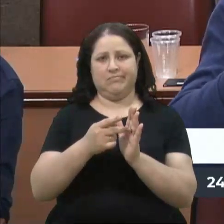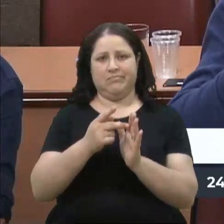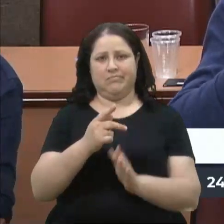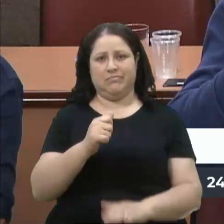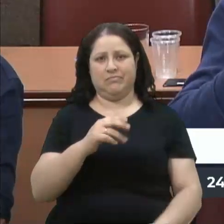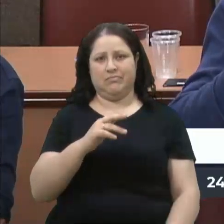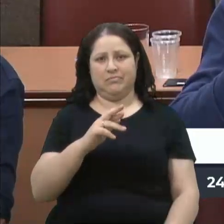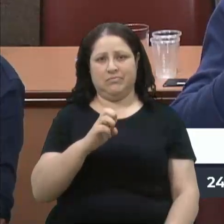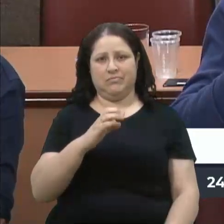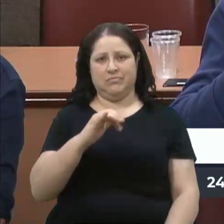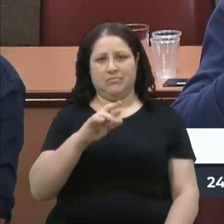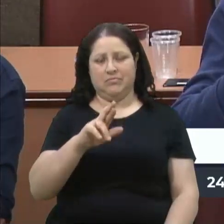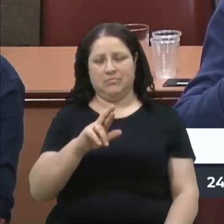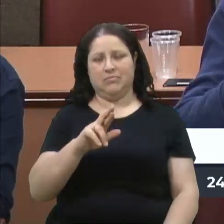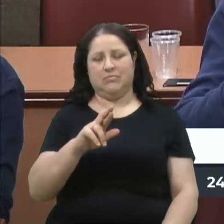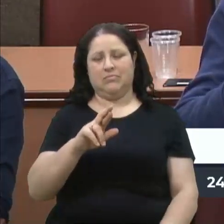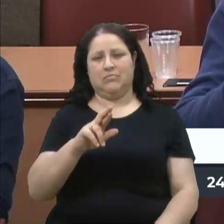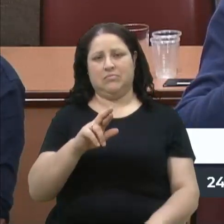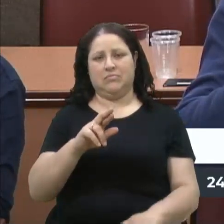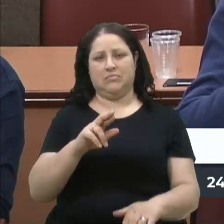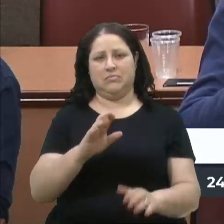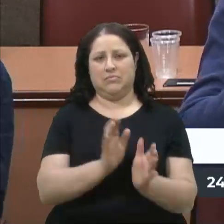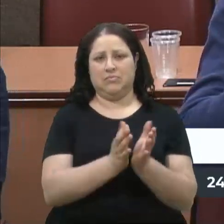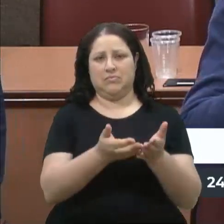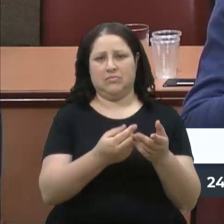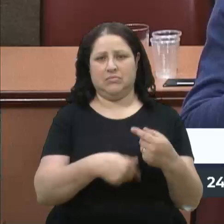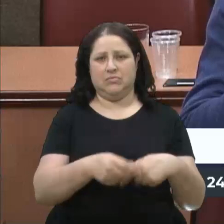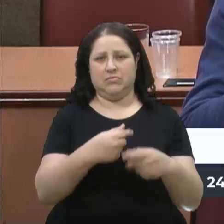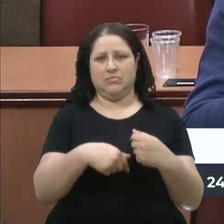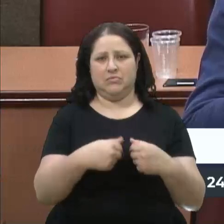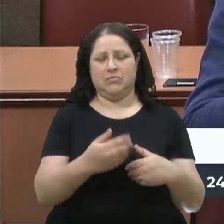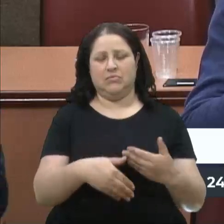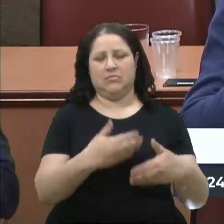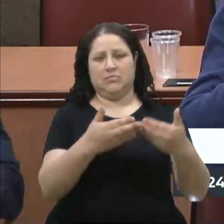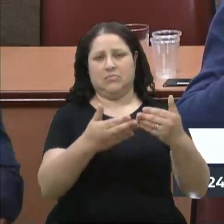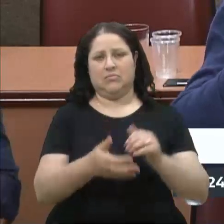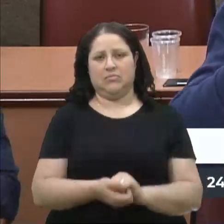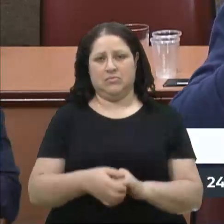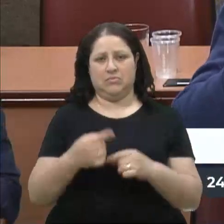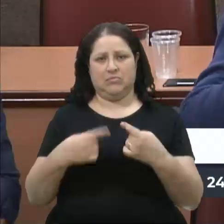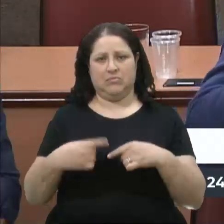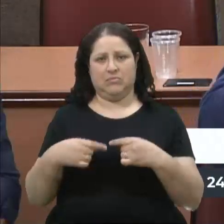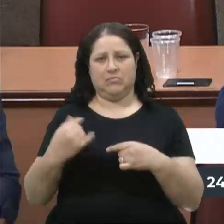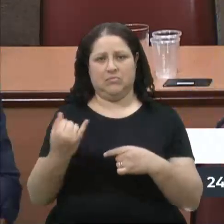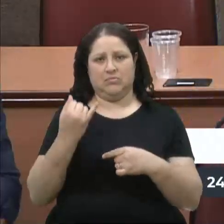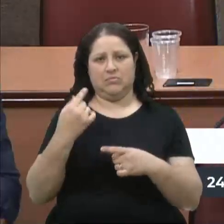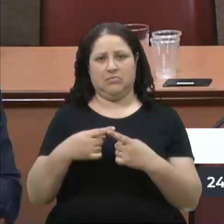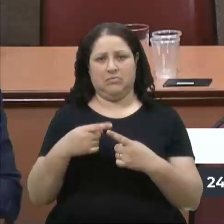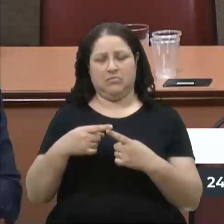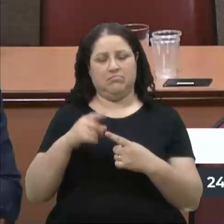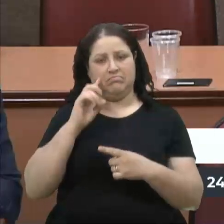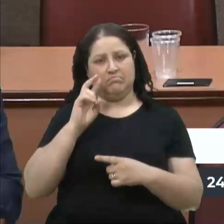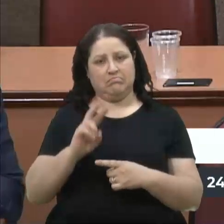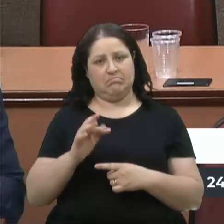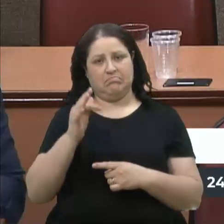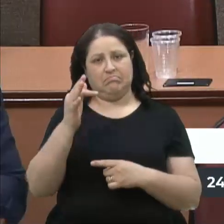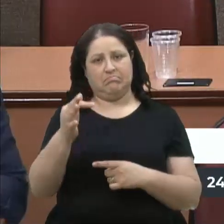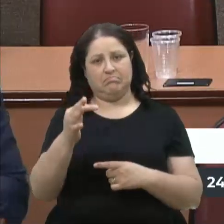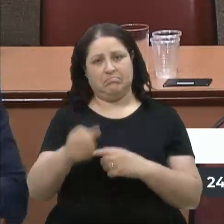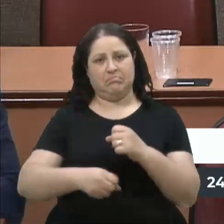e é uma discussão importante porque a previsão é de que no ano de 2023